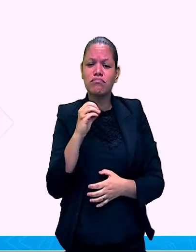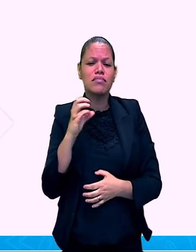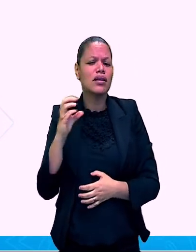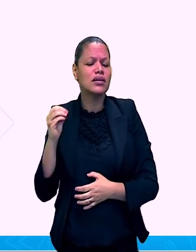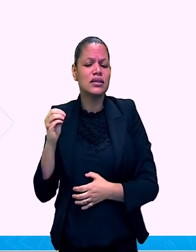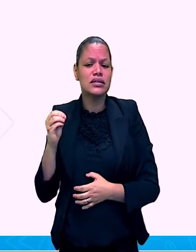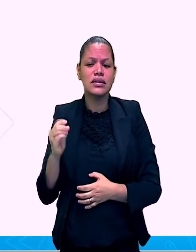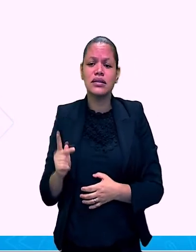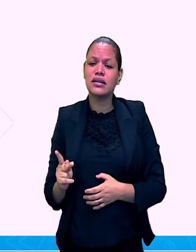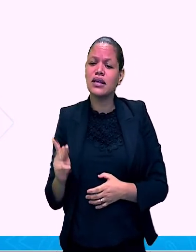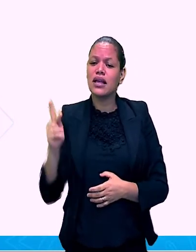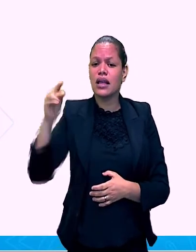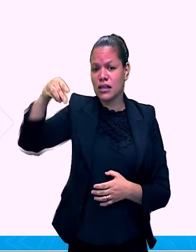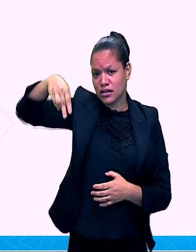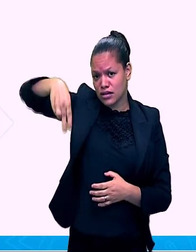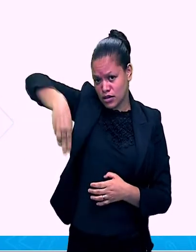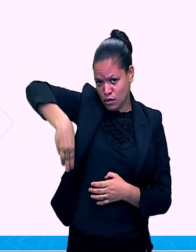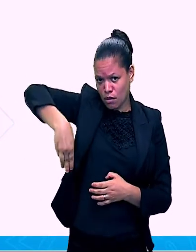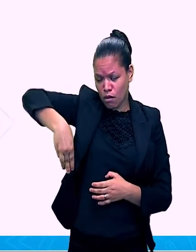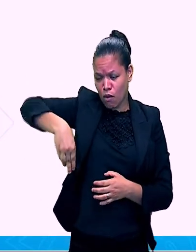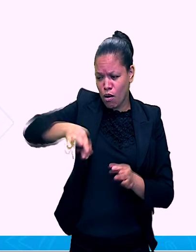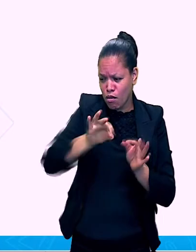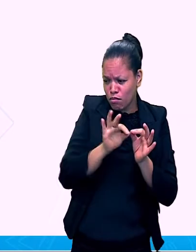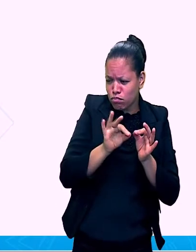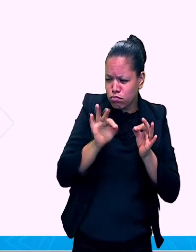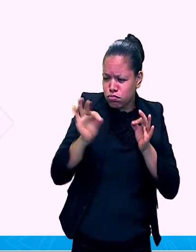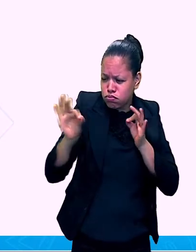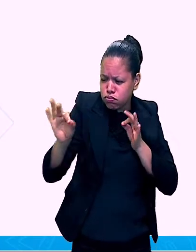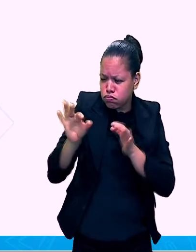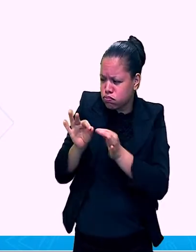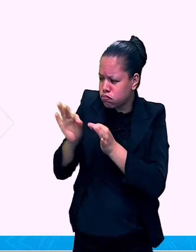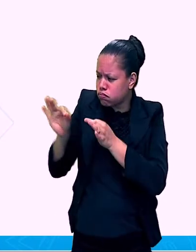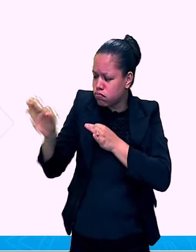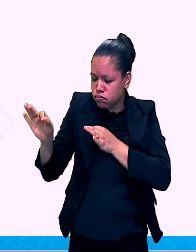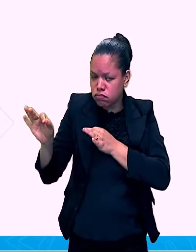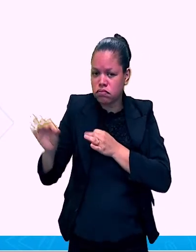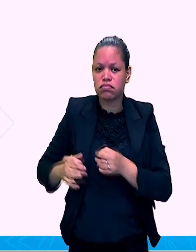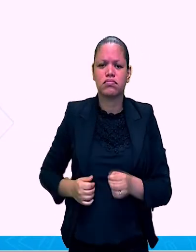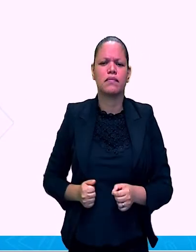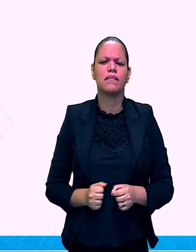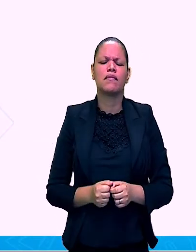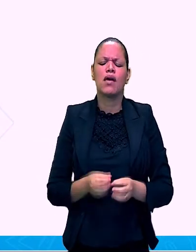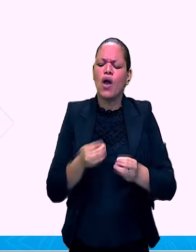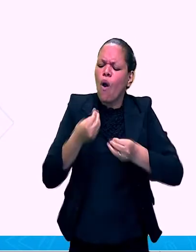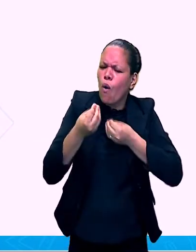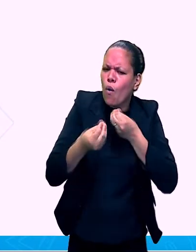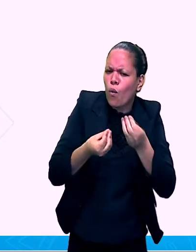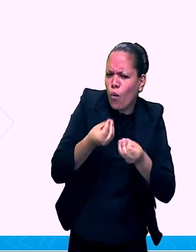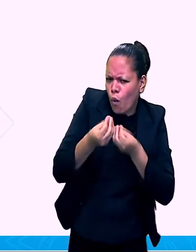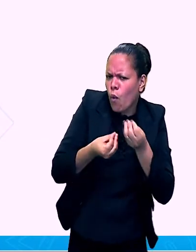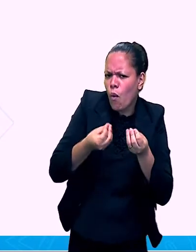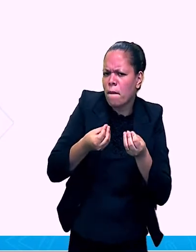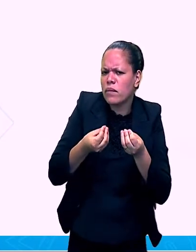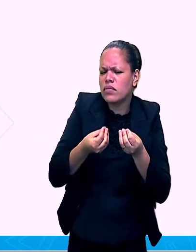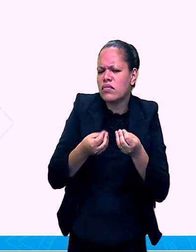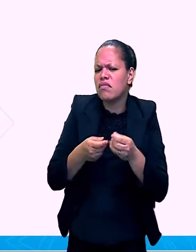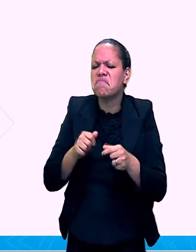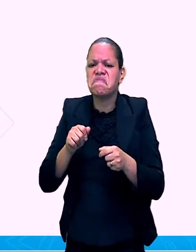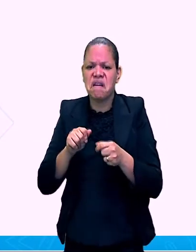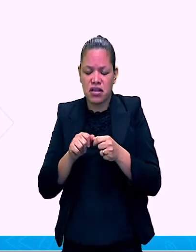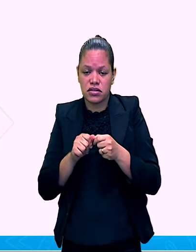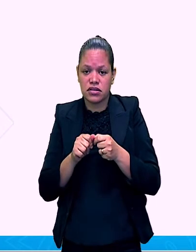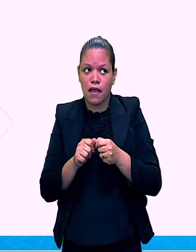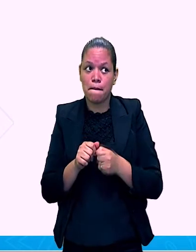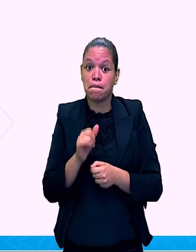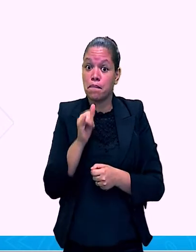ligação, integração entre as diferentes localidades no país? Como que eu vou fazer para eu que estou aqui ir